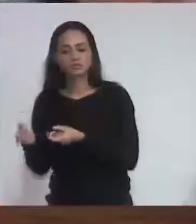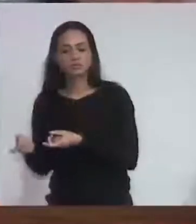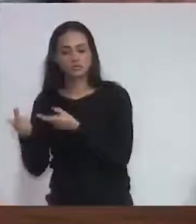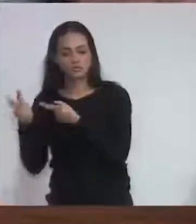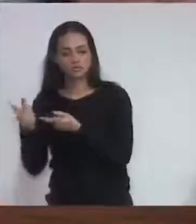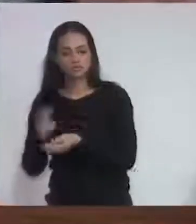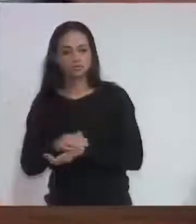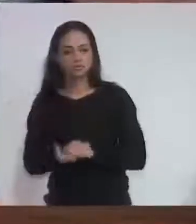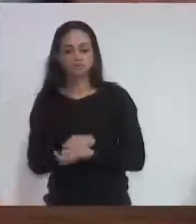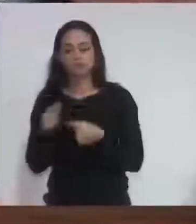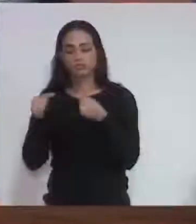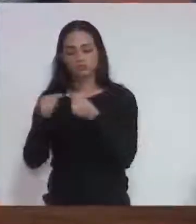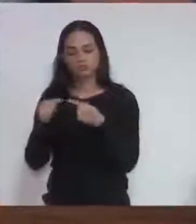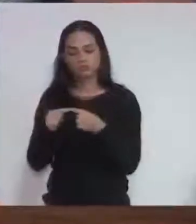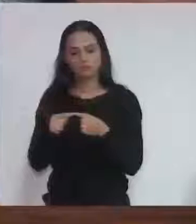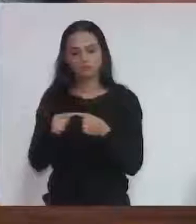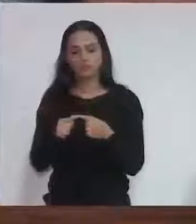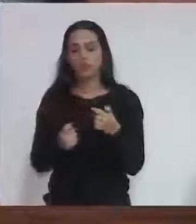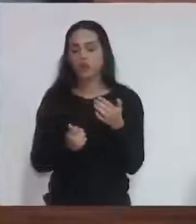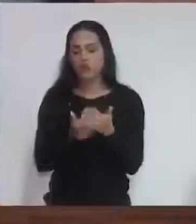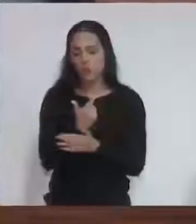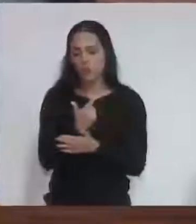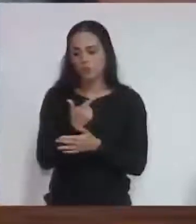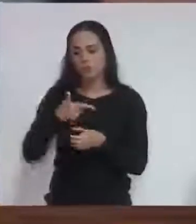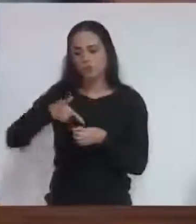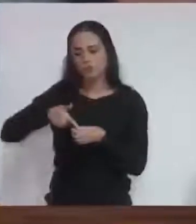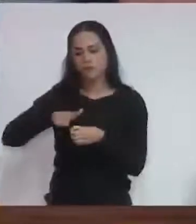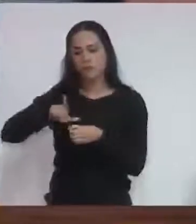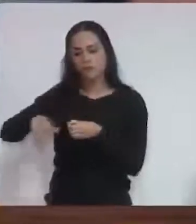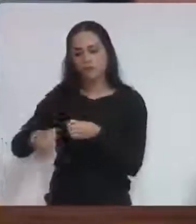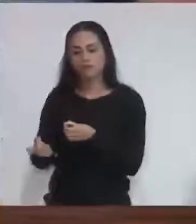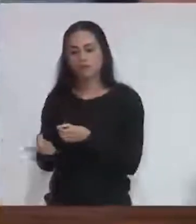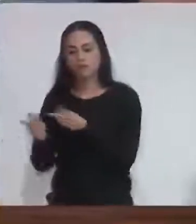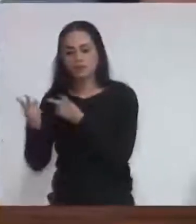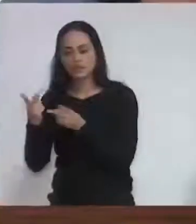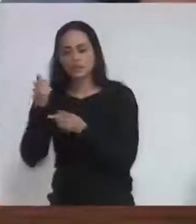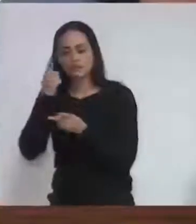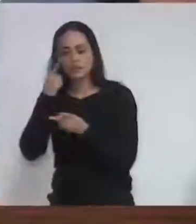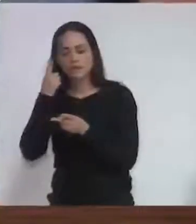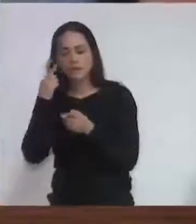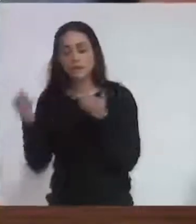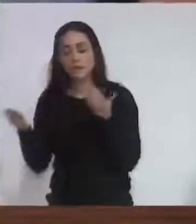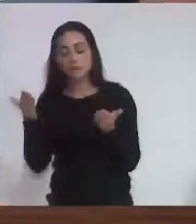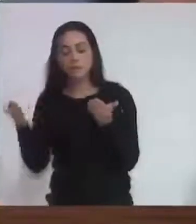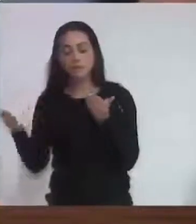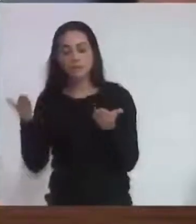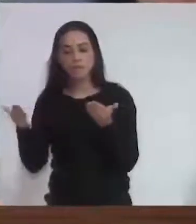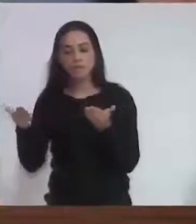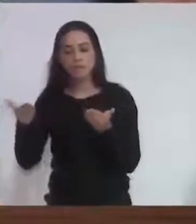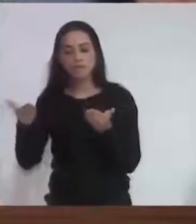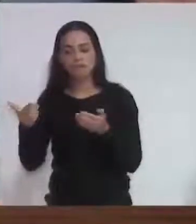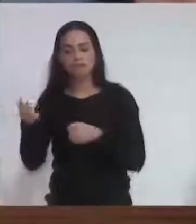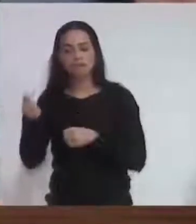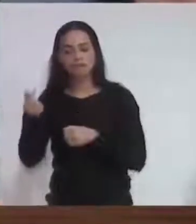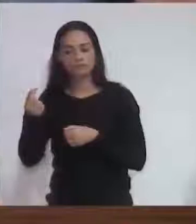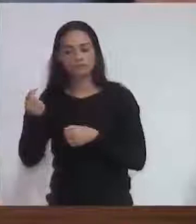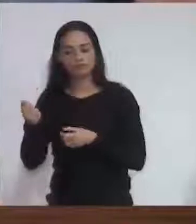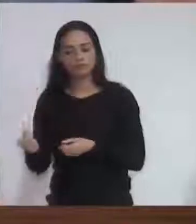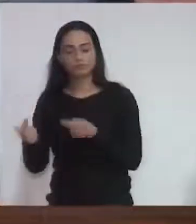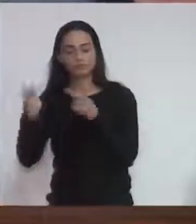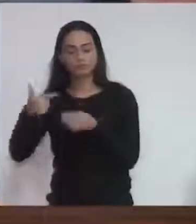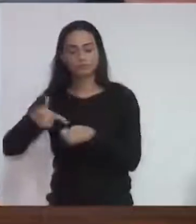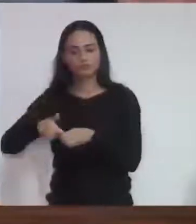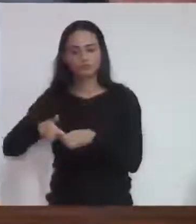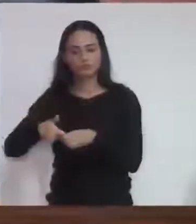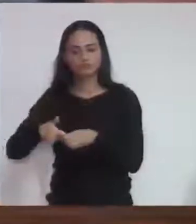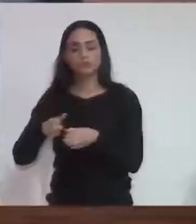pagos diretamente às refinarias, para depois se calcular os preços abusivos e aí, então, tomar as medidas cabíveis a cada